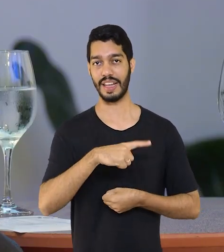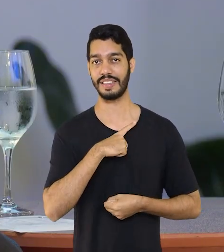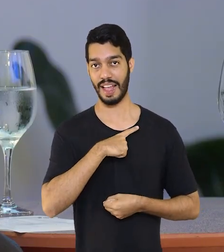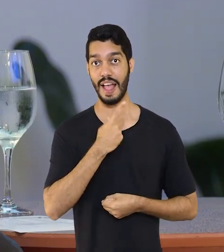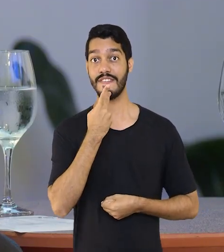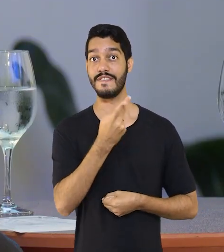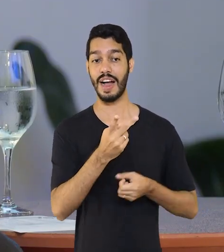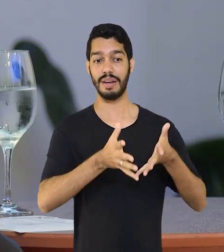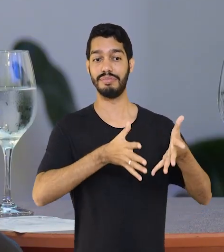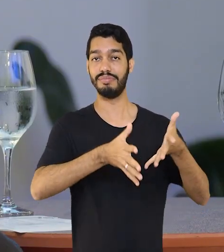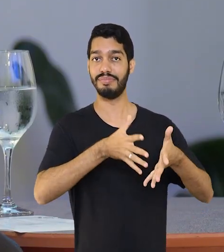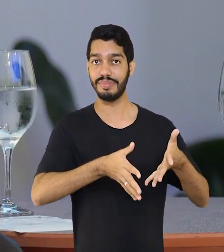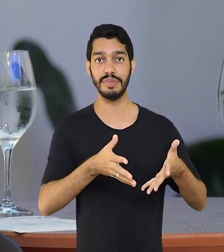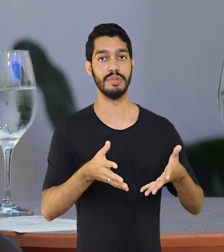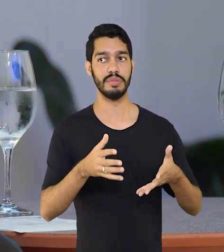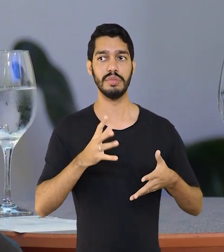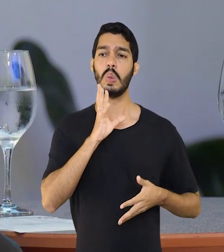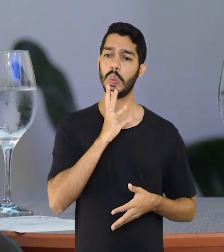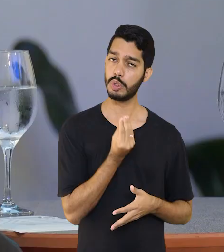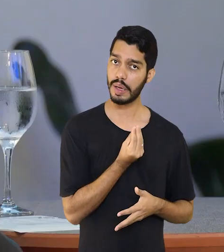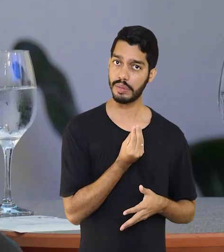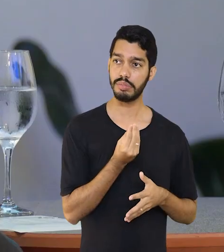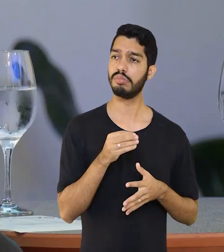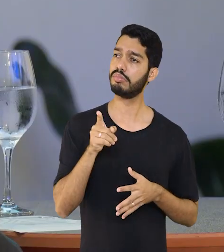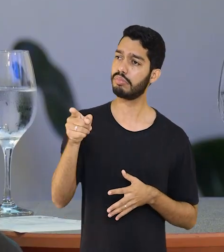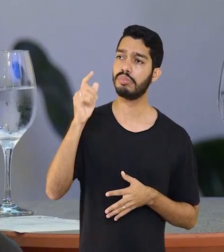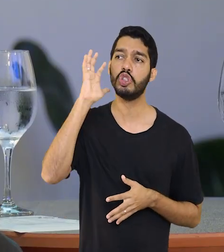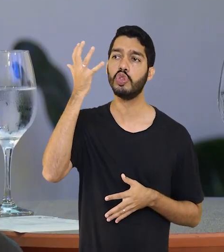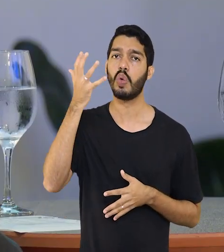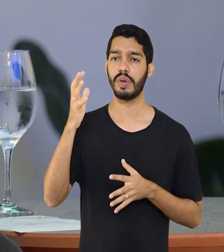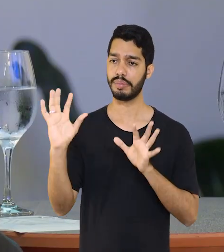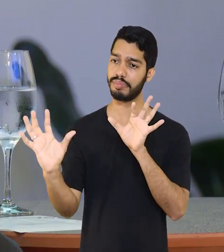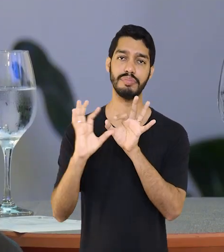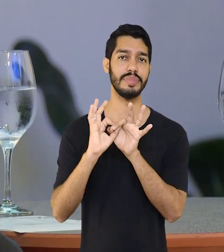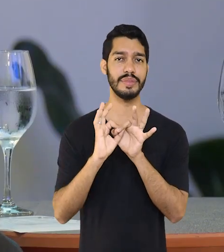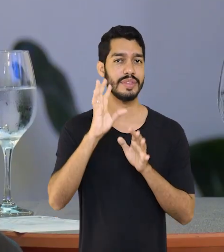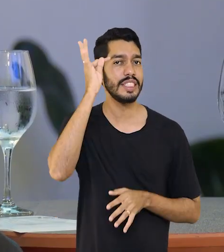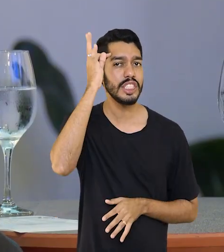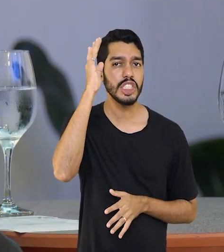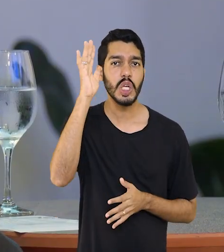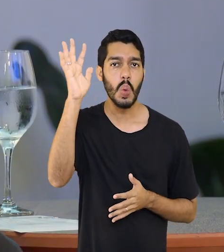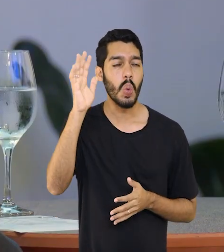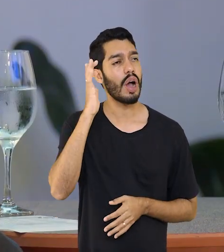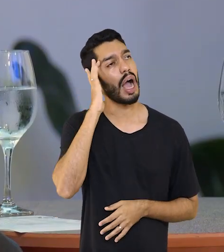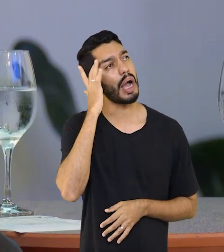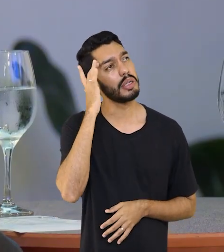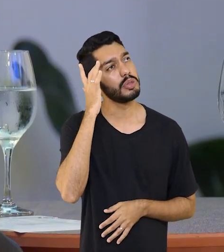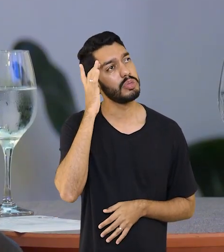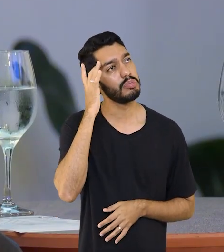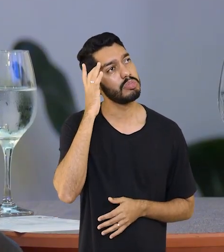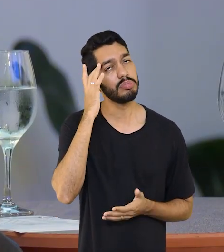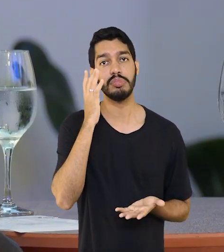ano, aliar esse conhecimento à solução, né? Sair do teórico e ir para o